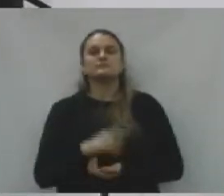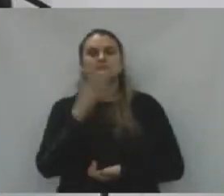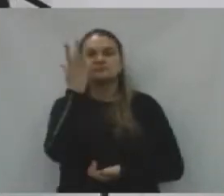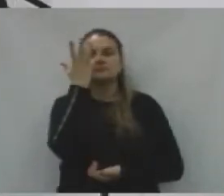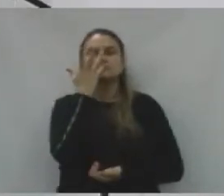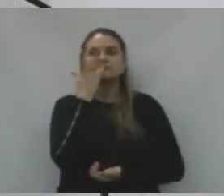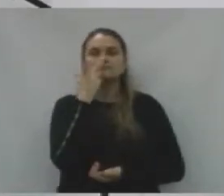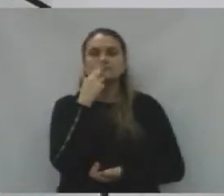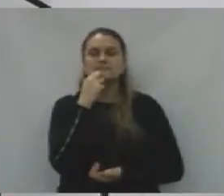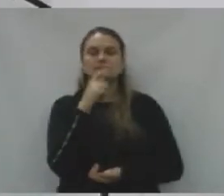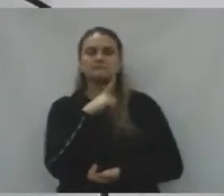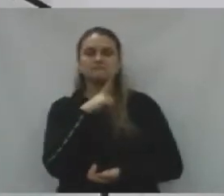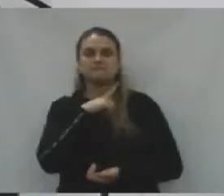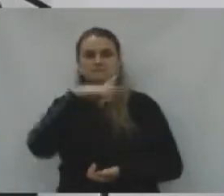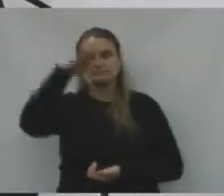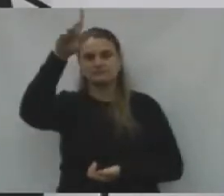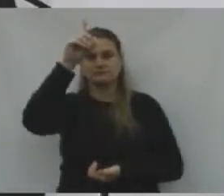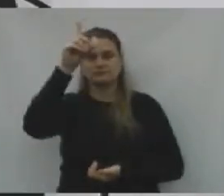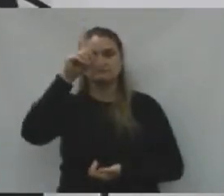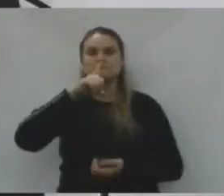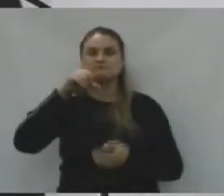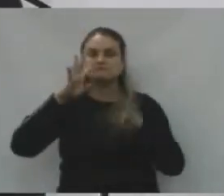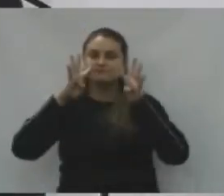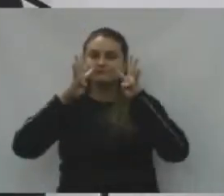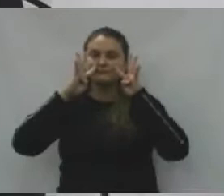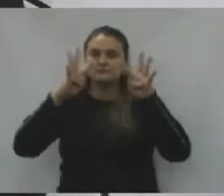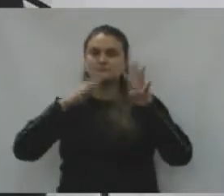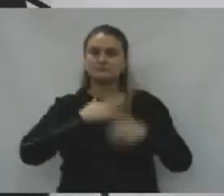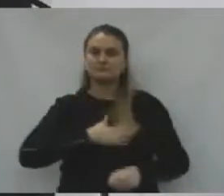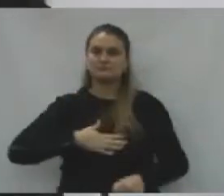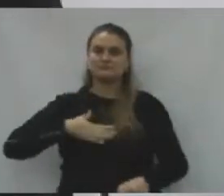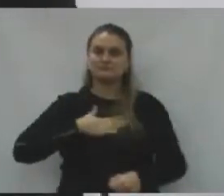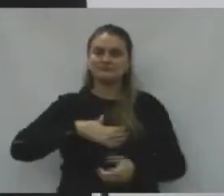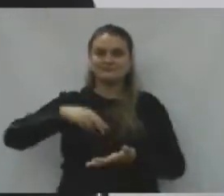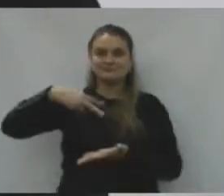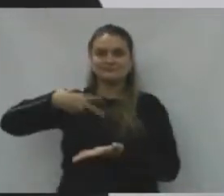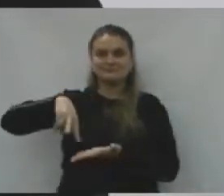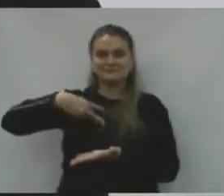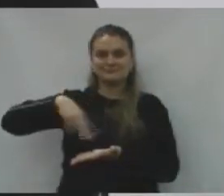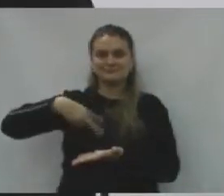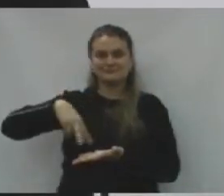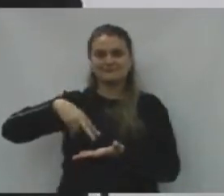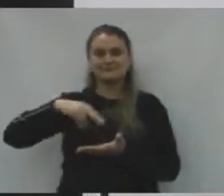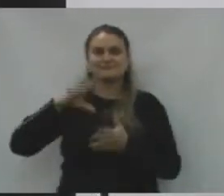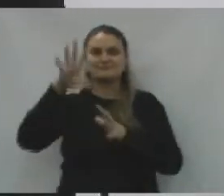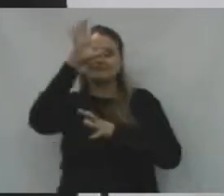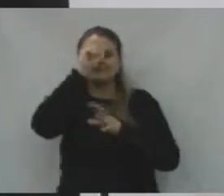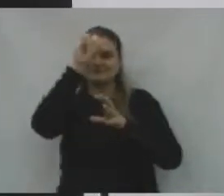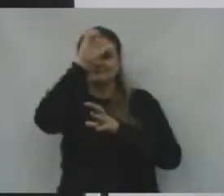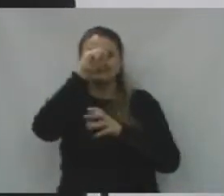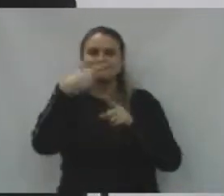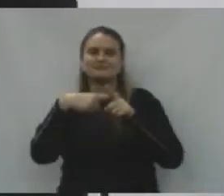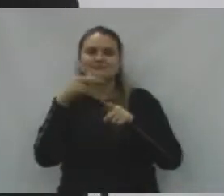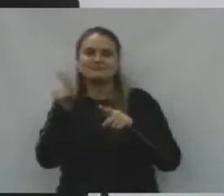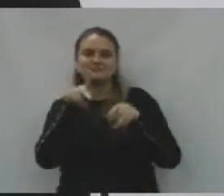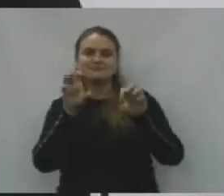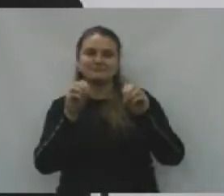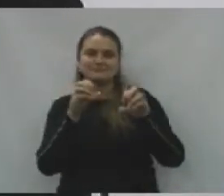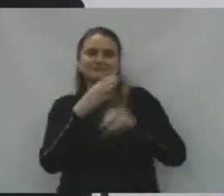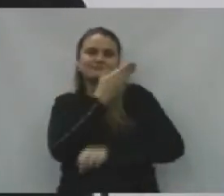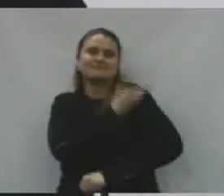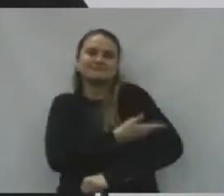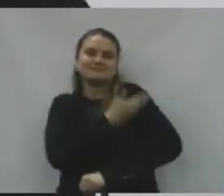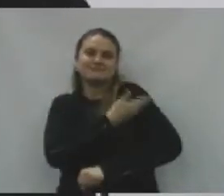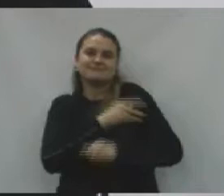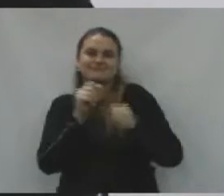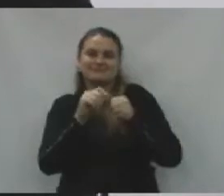que crianças que têm esse dom se voltam à dança e a coreografia ensaiada por elas